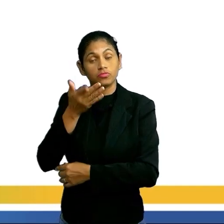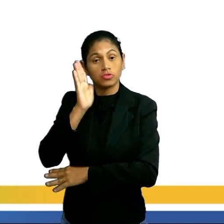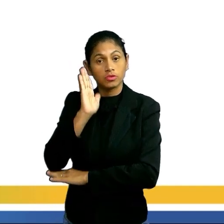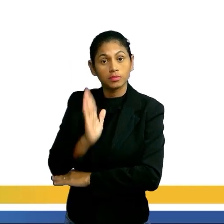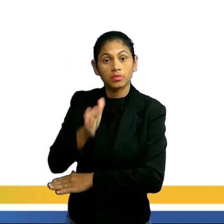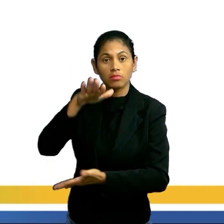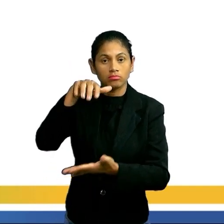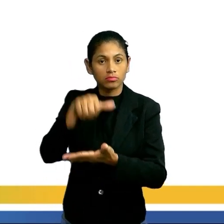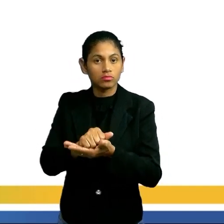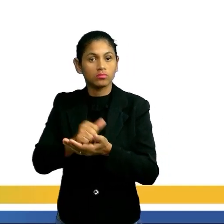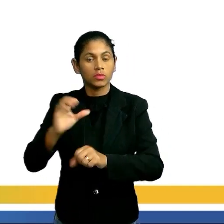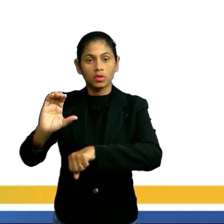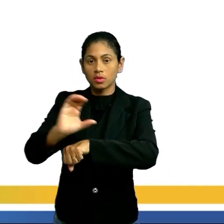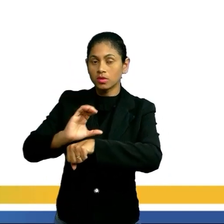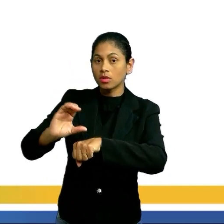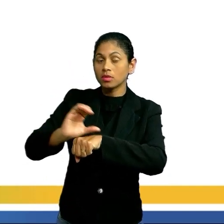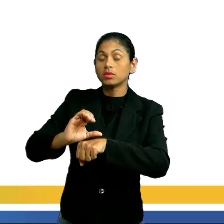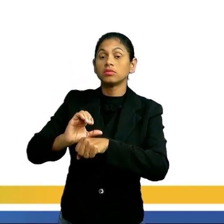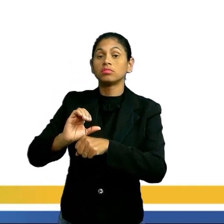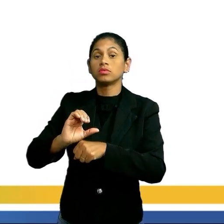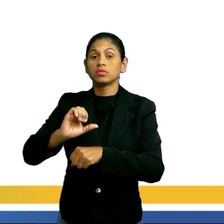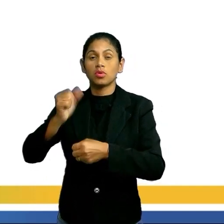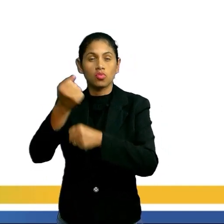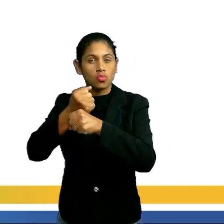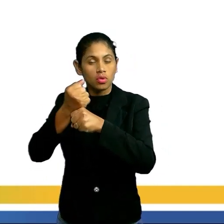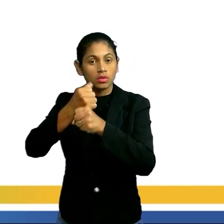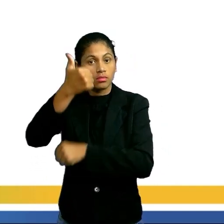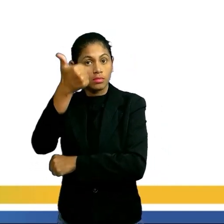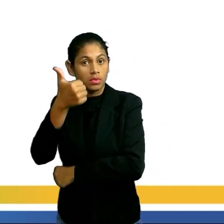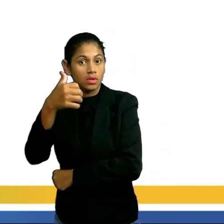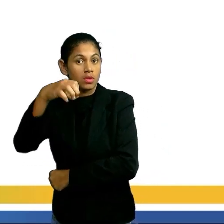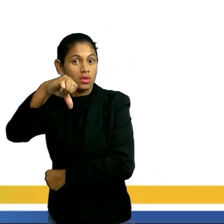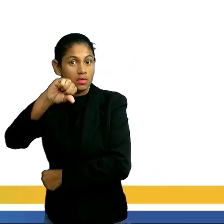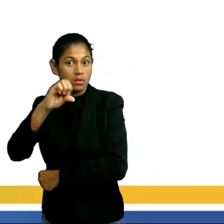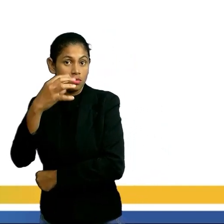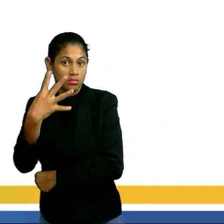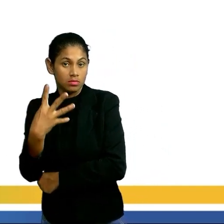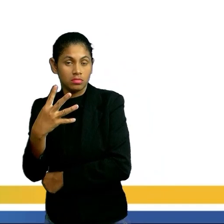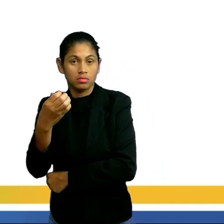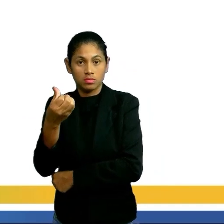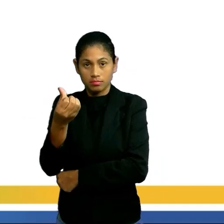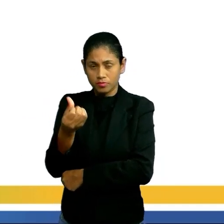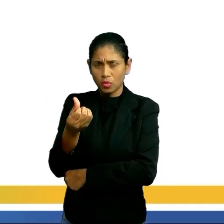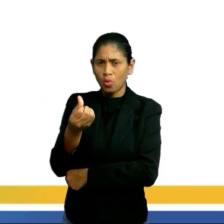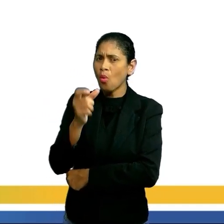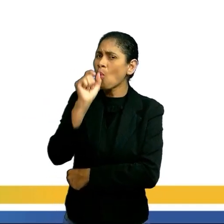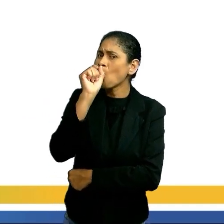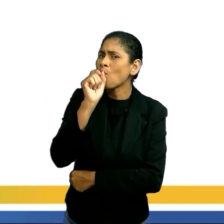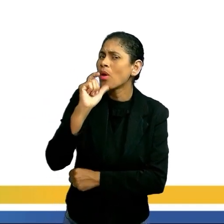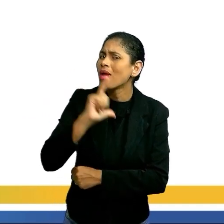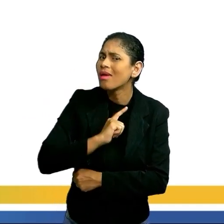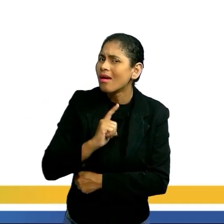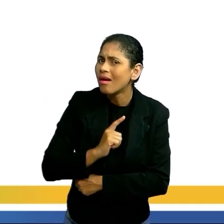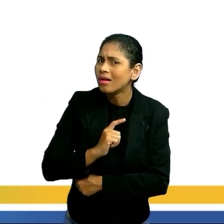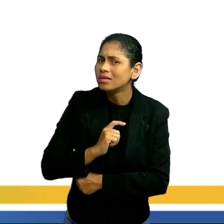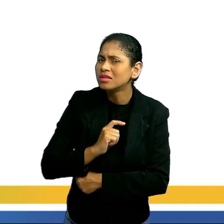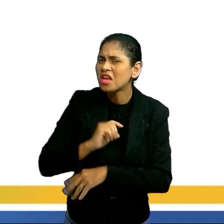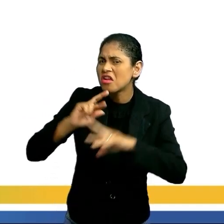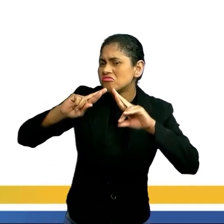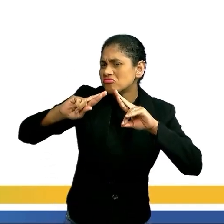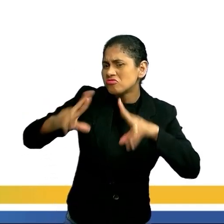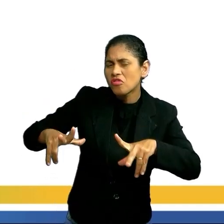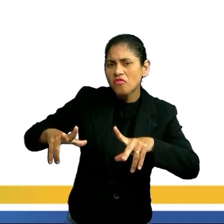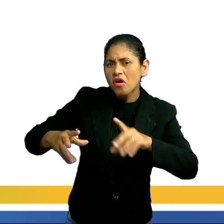é a Constituição de 1946. O que é que tem, professora Larissa, nessa nova Constituição de diferente que